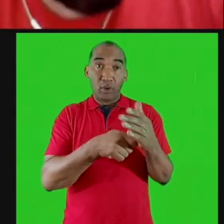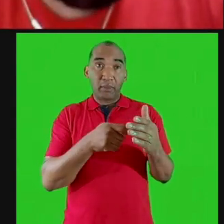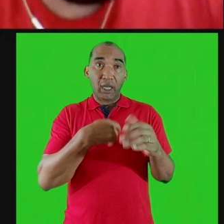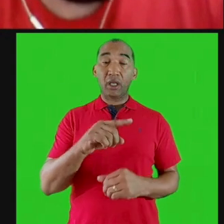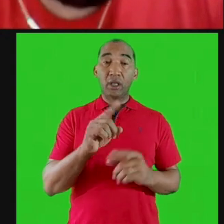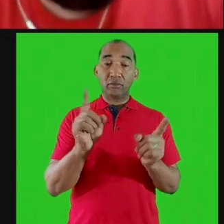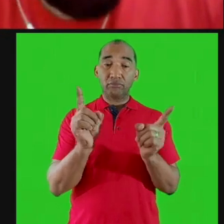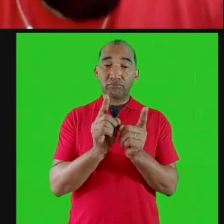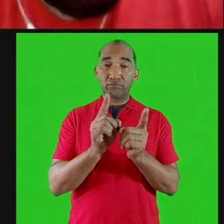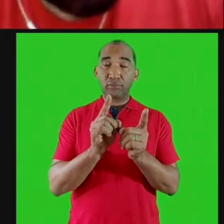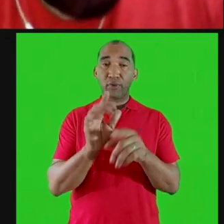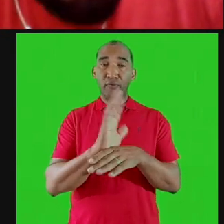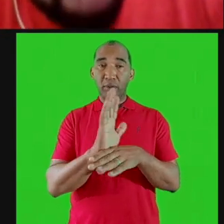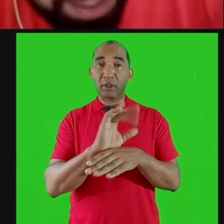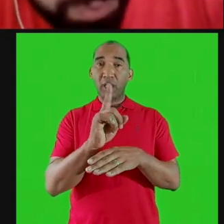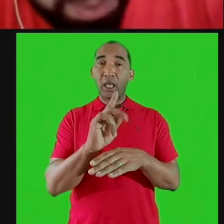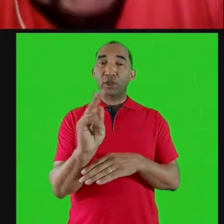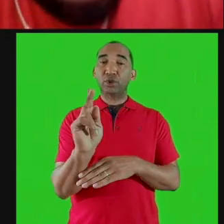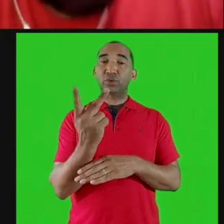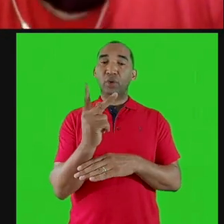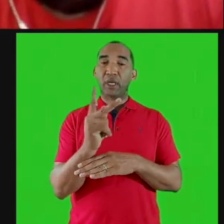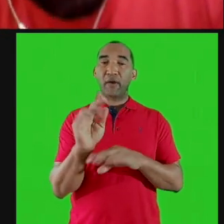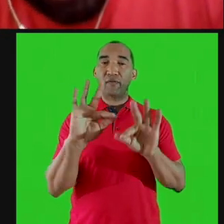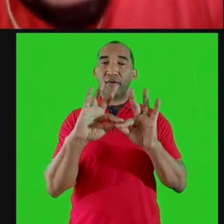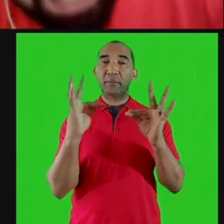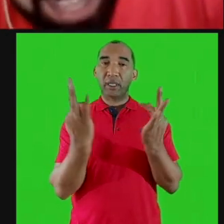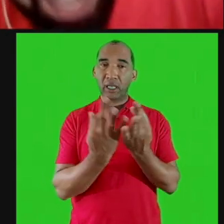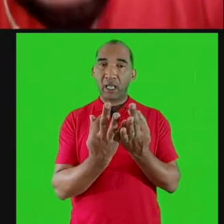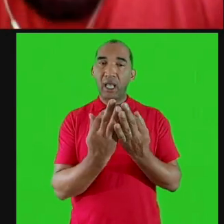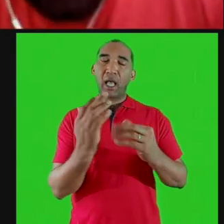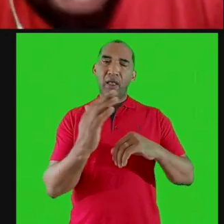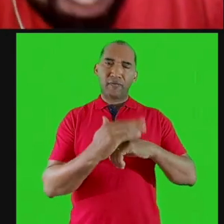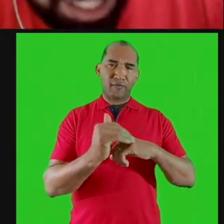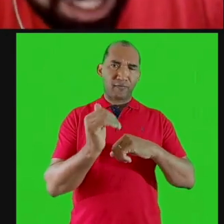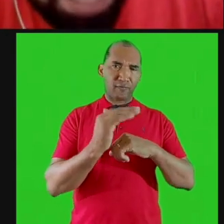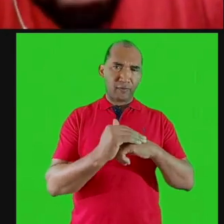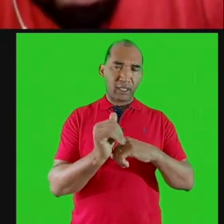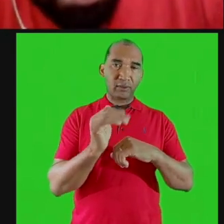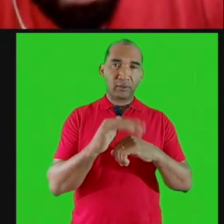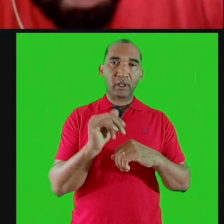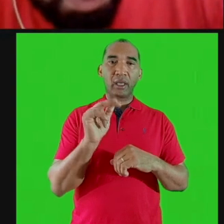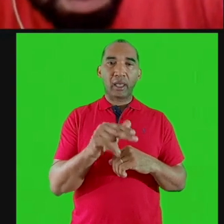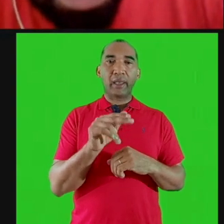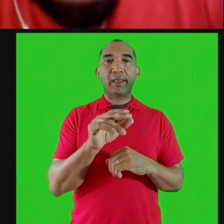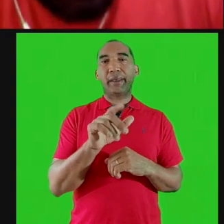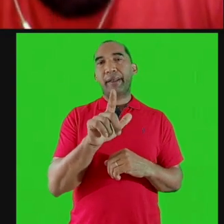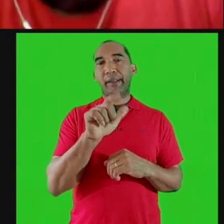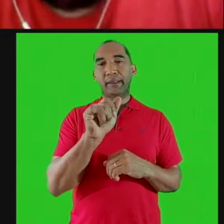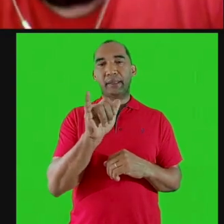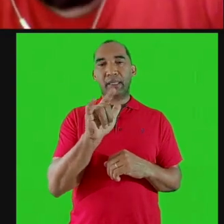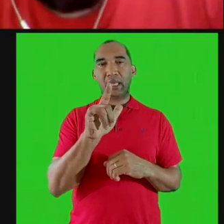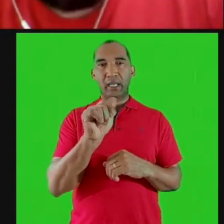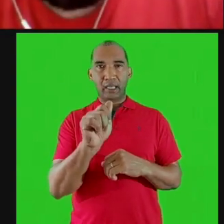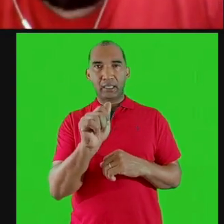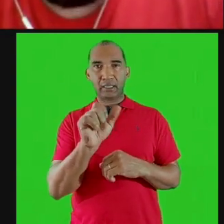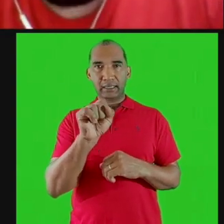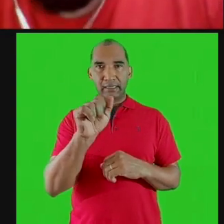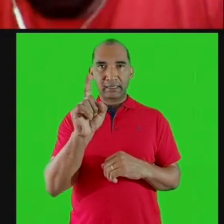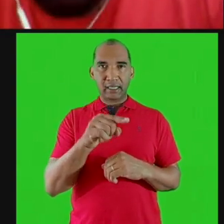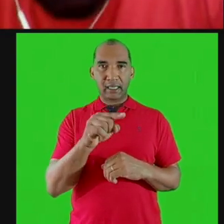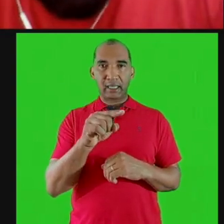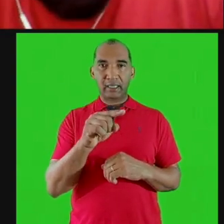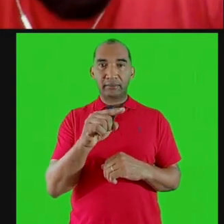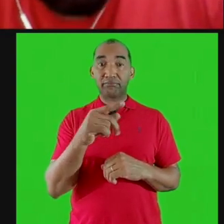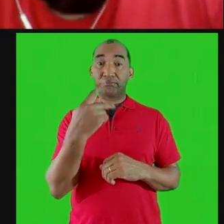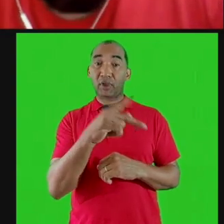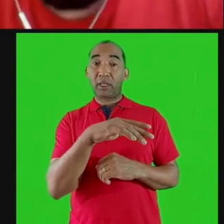é um curta também que fala da história familiar de afeto, que é sobre a Laila Sá e a mãe dela, a Tiraci Futebol Clube, que eu acho que a gente vai fechar em grande estilo